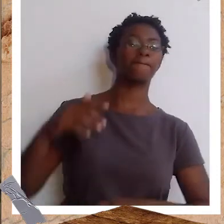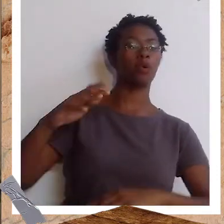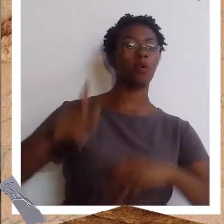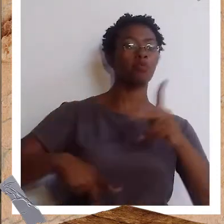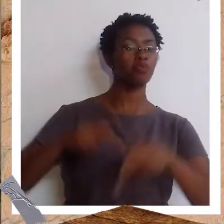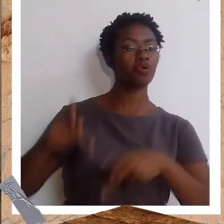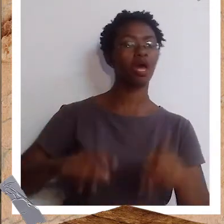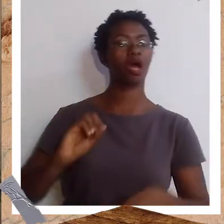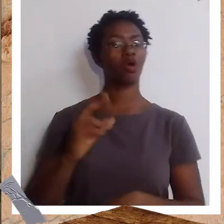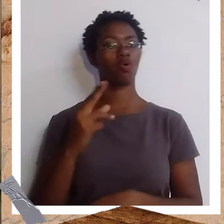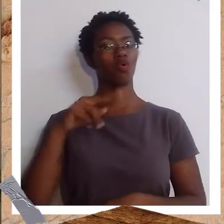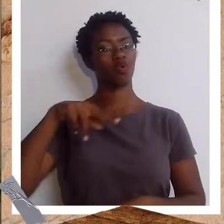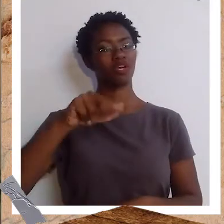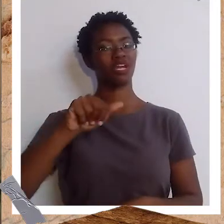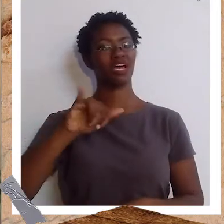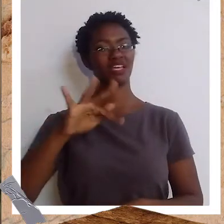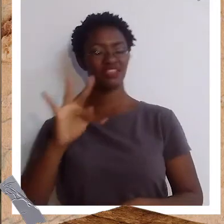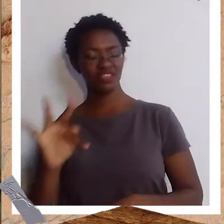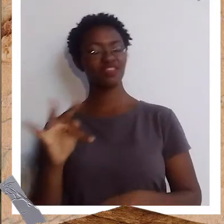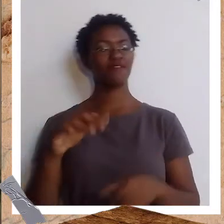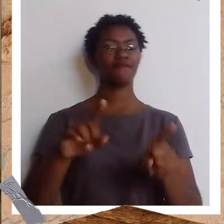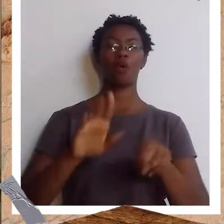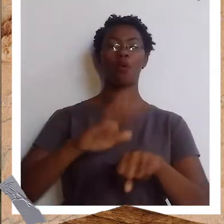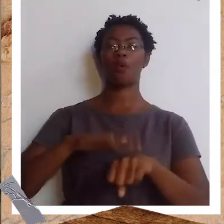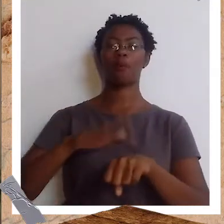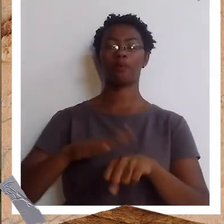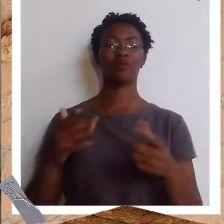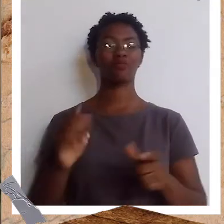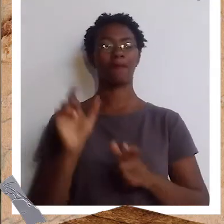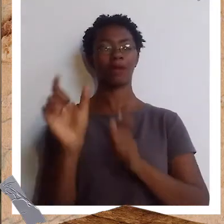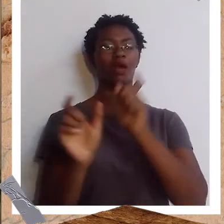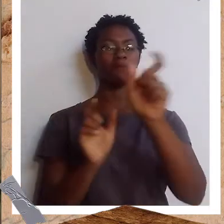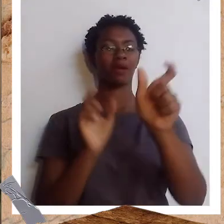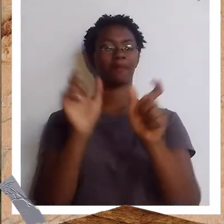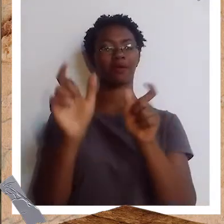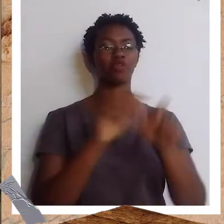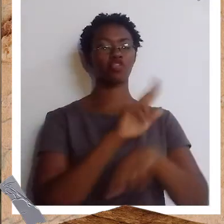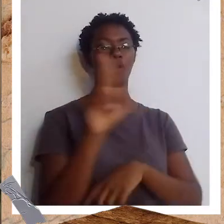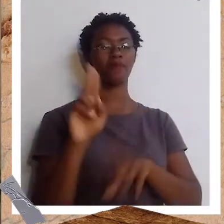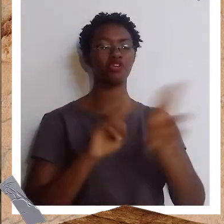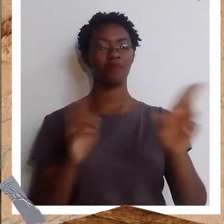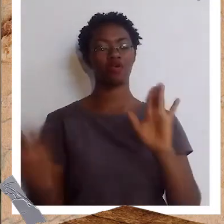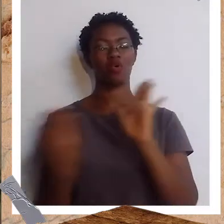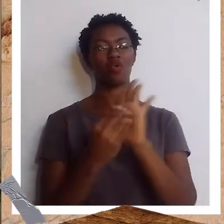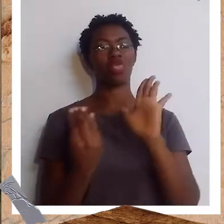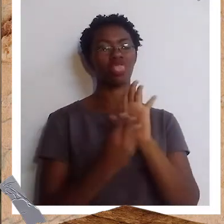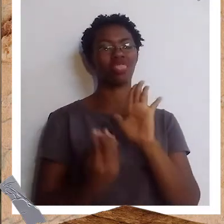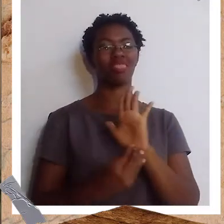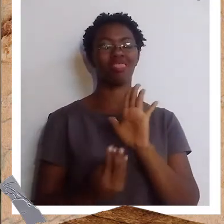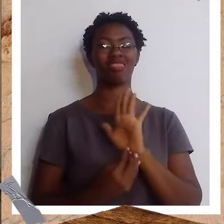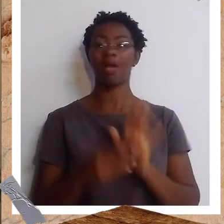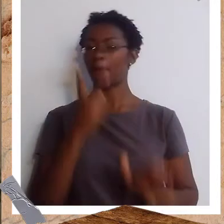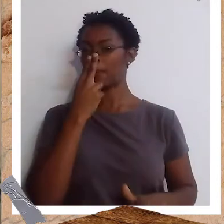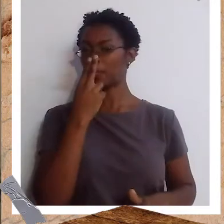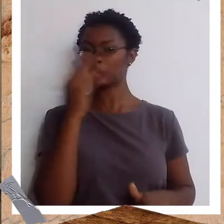como artistas autodidatas, ou como, enfim, os nomes vão se multiplicando. Esses nomes são muitas das vezes tentativas racistas